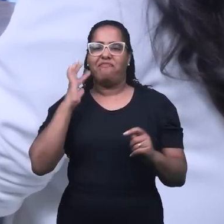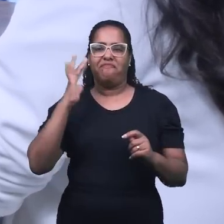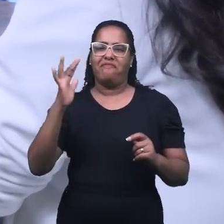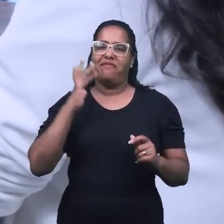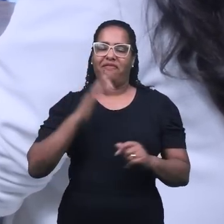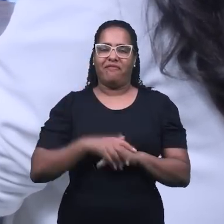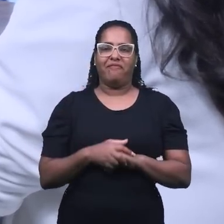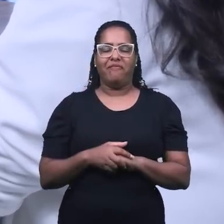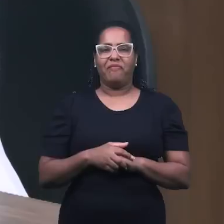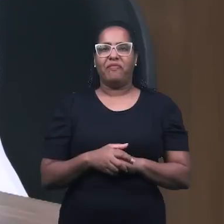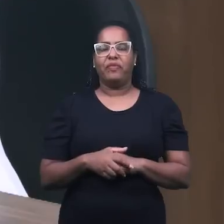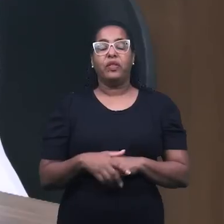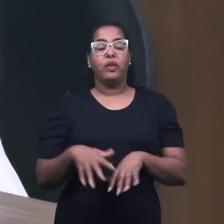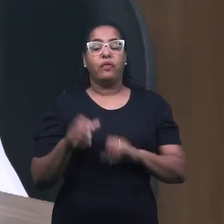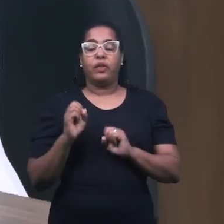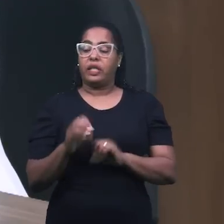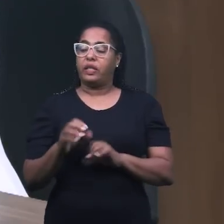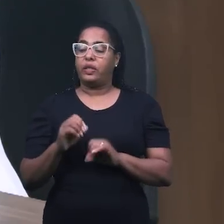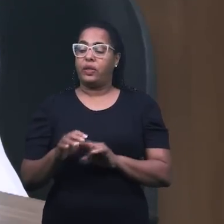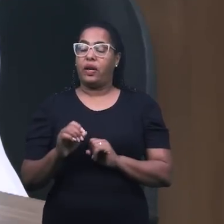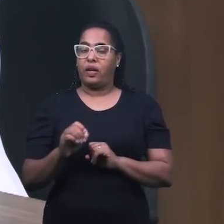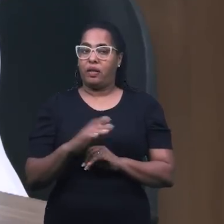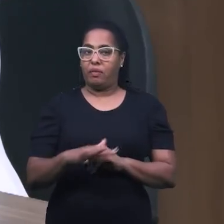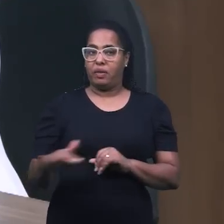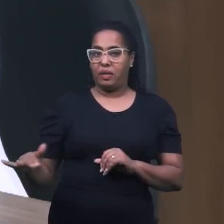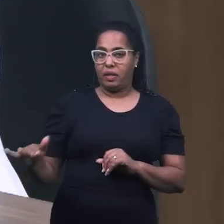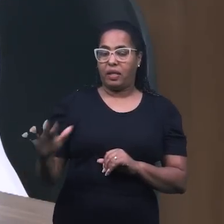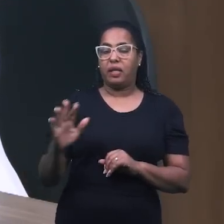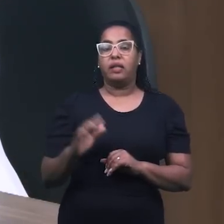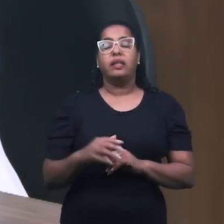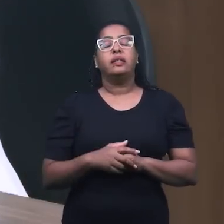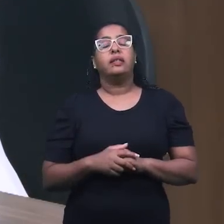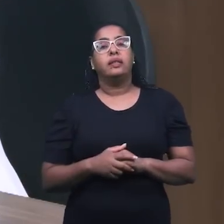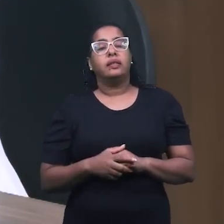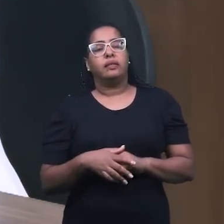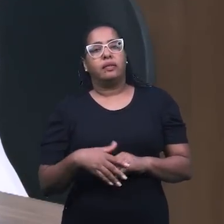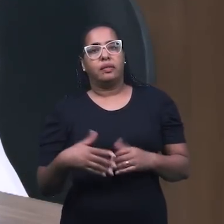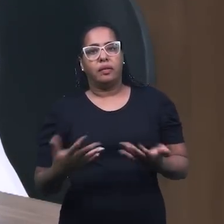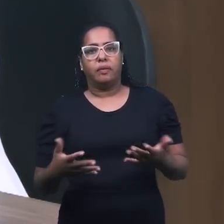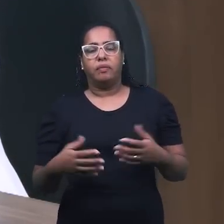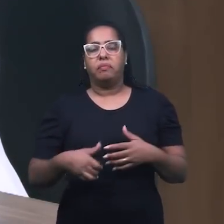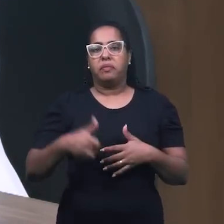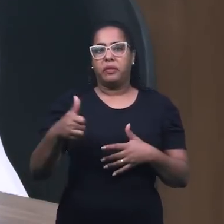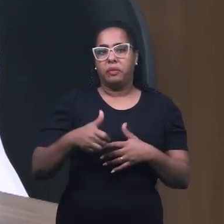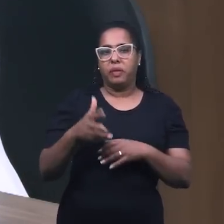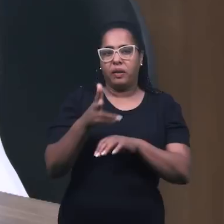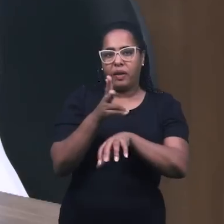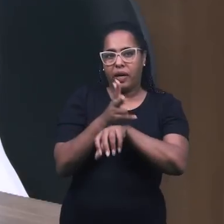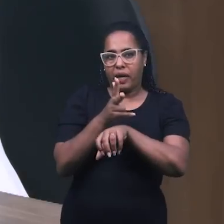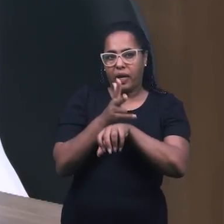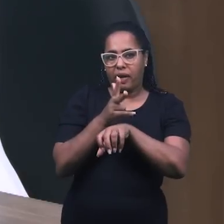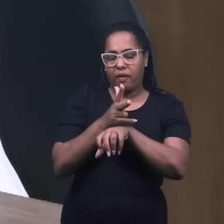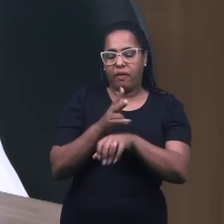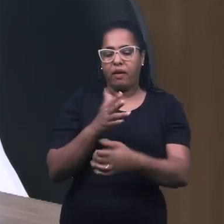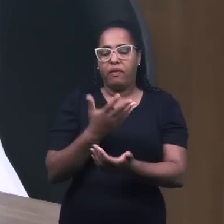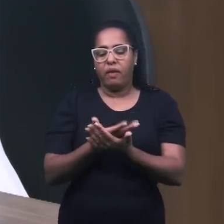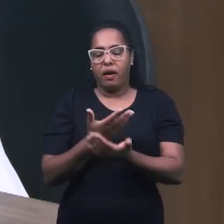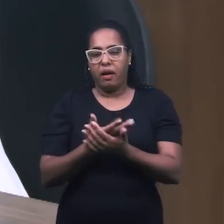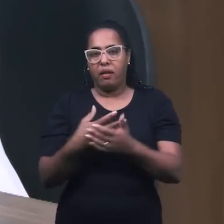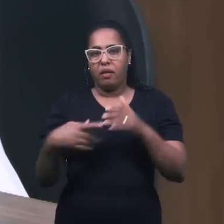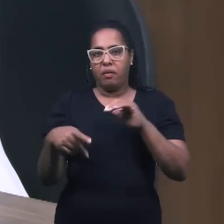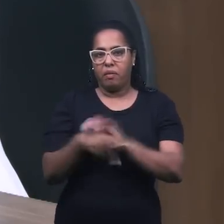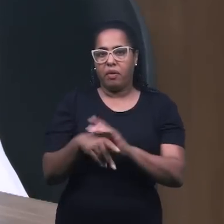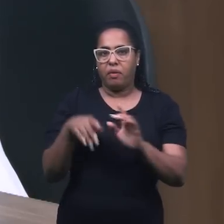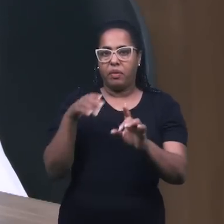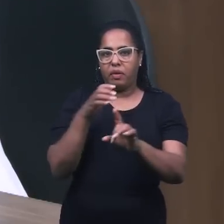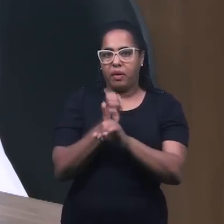Sim, com certeza. Você iniciou as aulas dando aula para criança? Primeiro a gente gravava